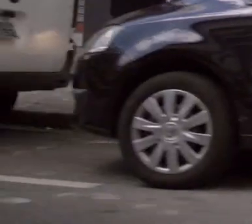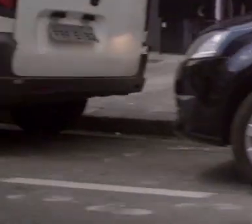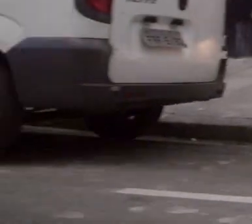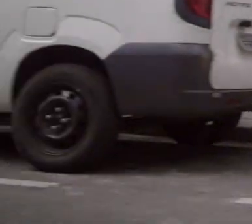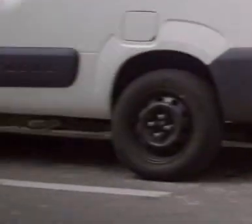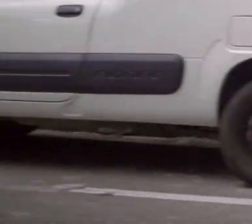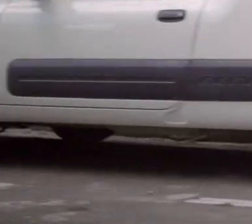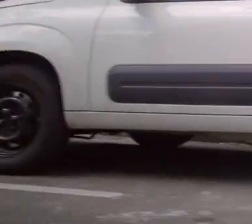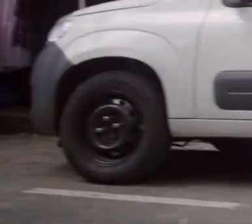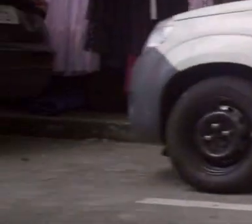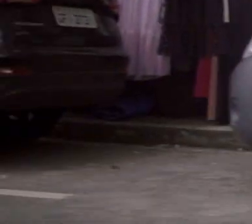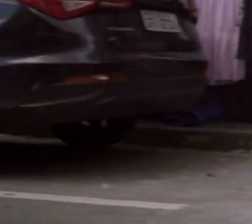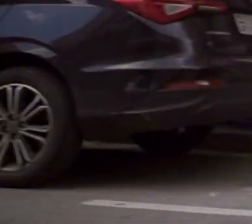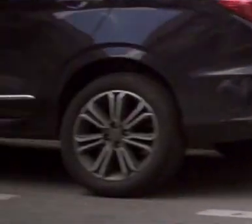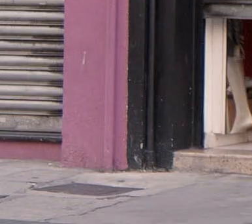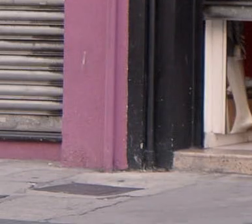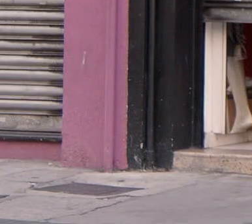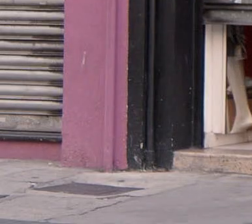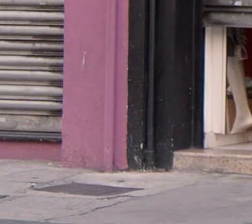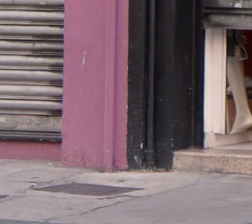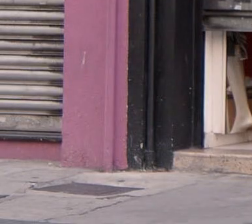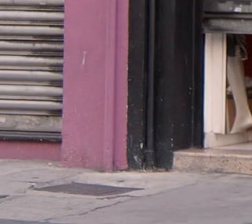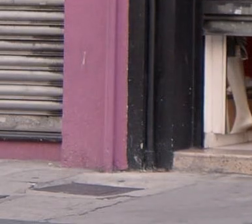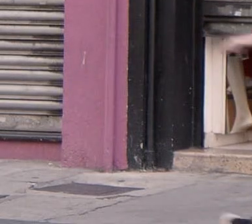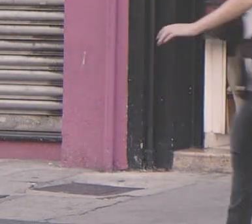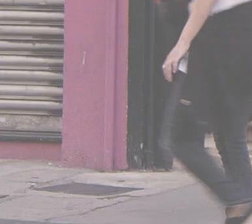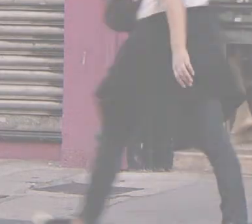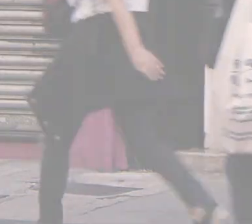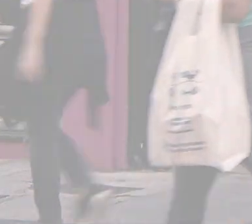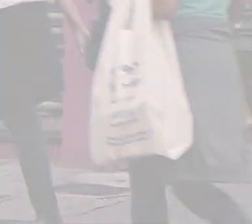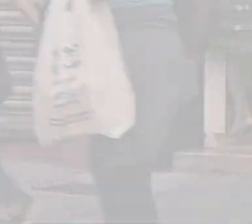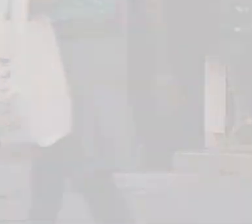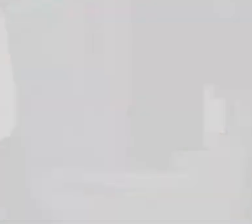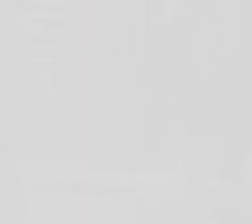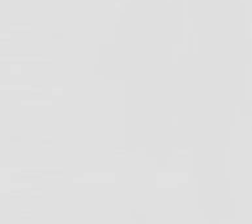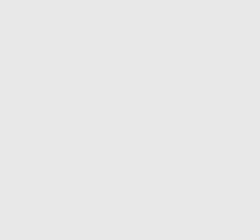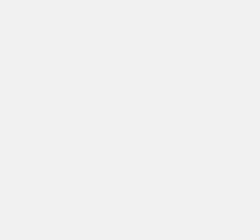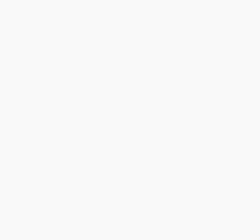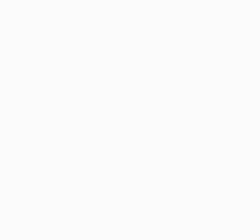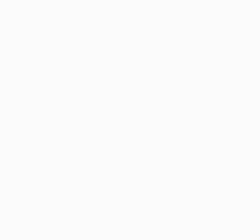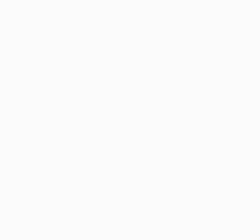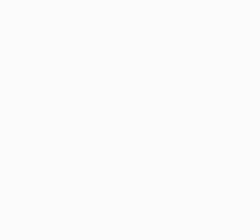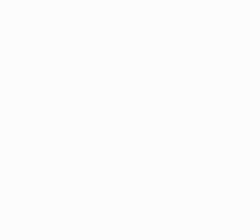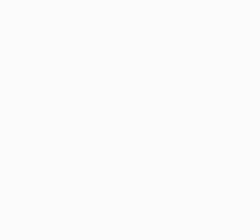ônibus, bicicletas e ciclistas. Lojas abertas e pessoas andando com máscara de proteção.